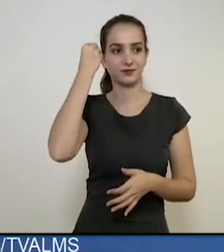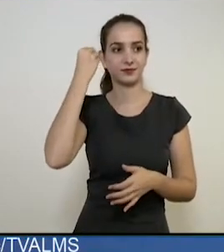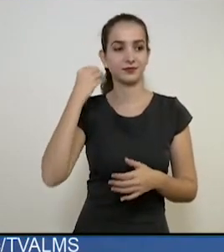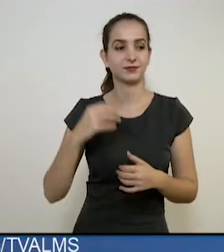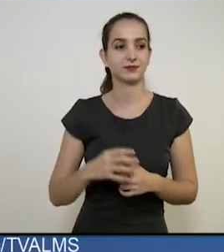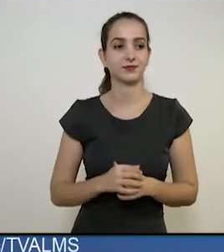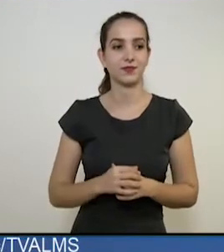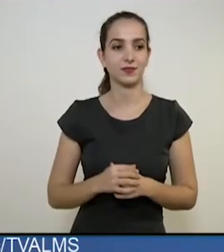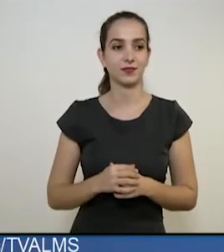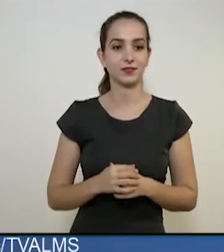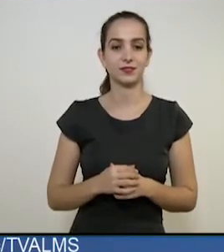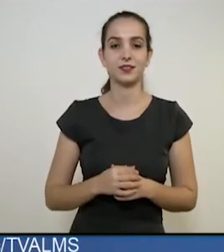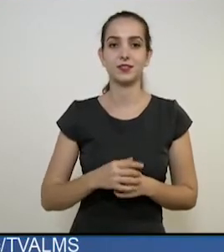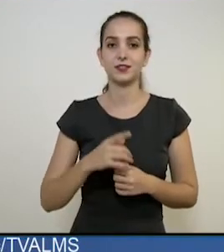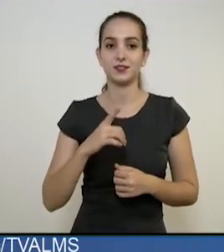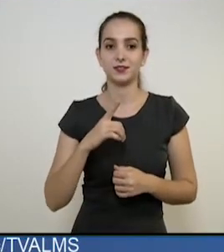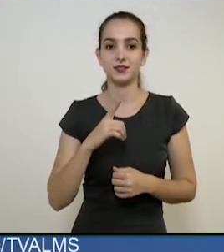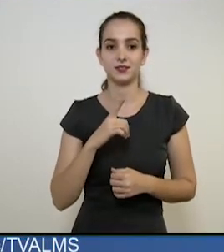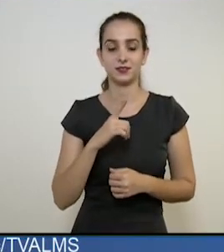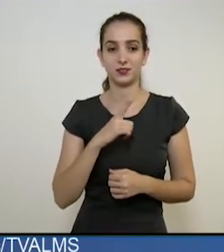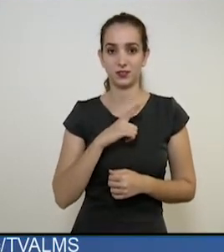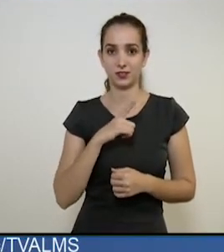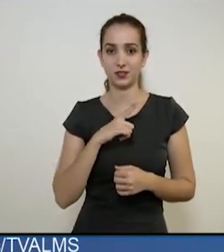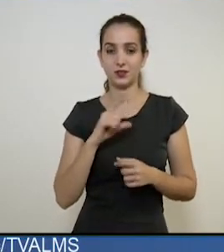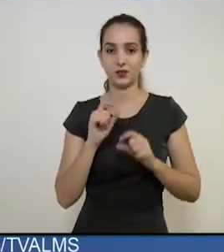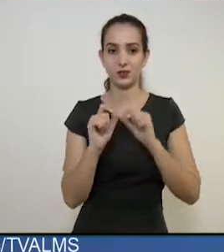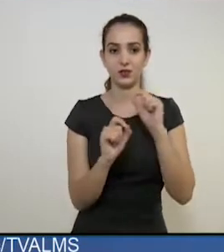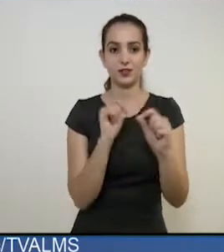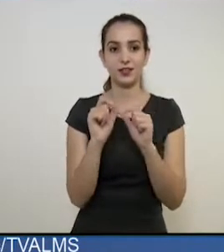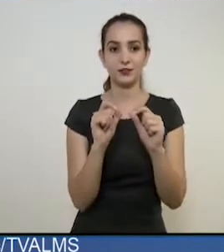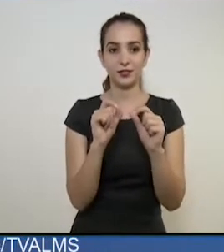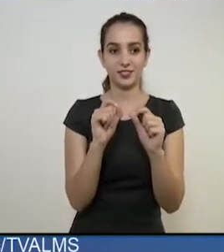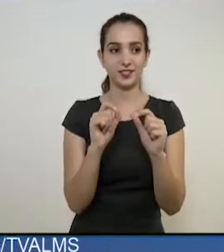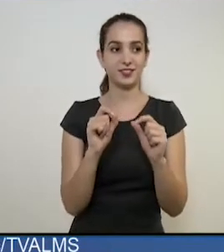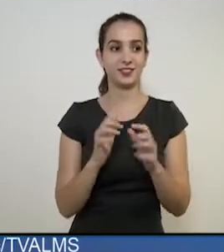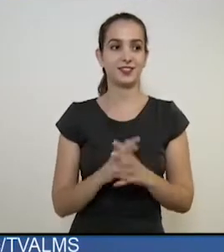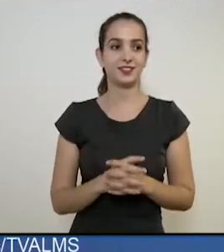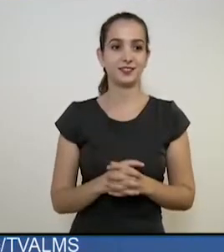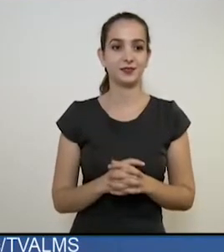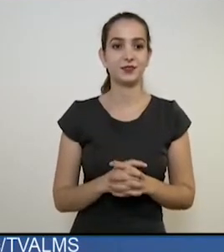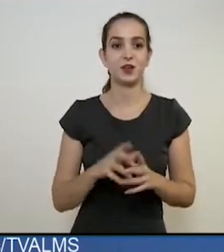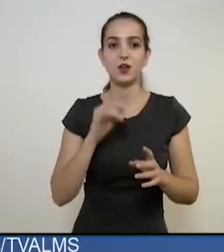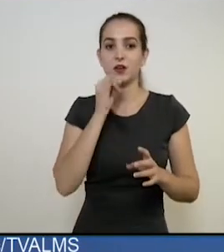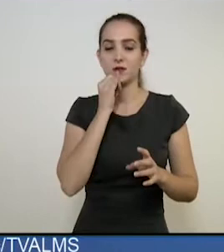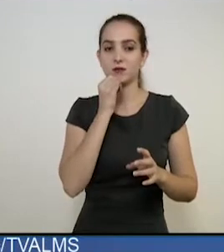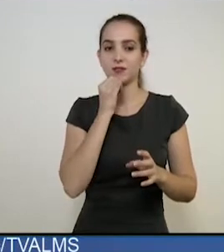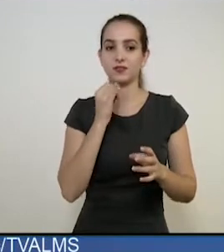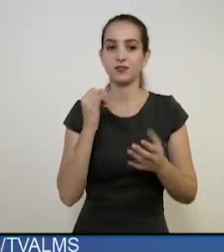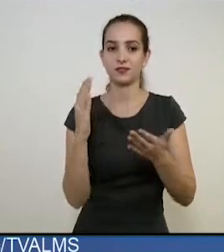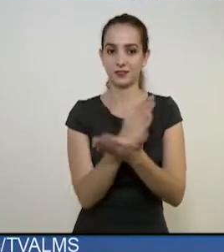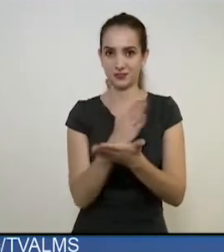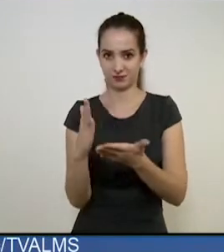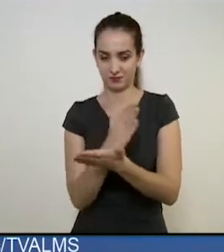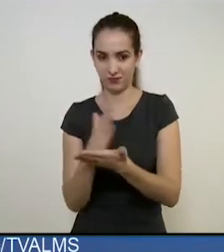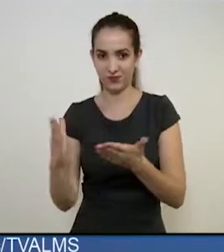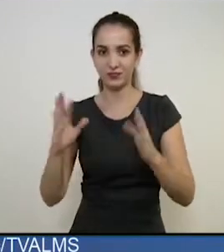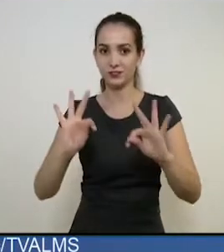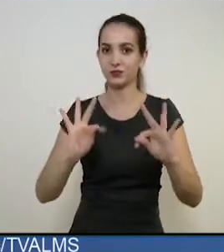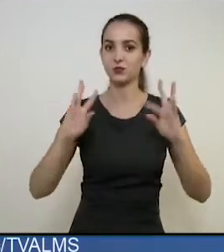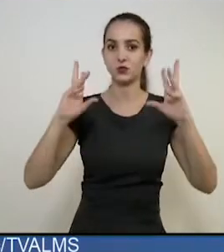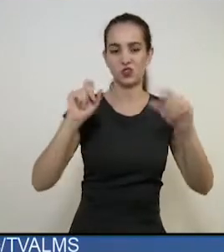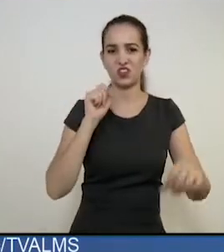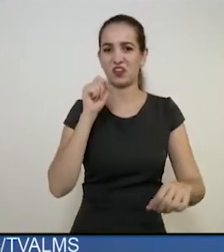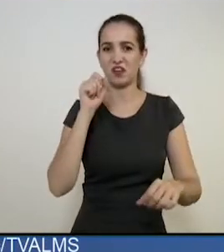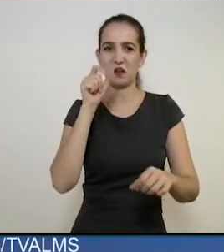índice caindo e queira Deus que um dia nós erradiquemos qualquer tipo de violência contra a